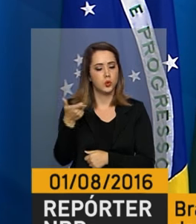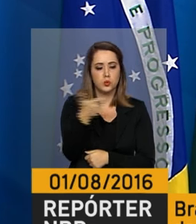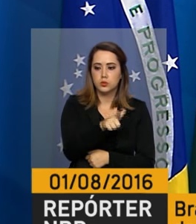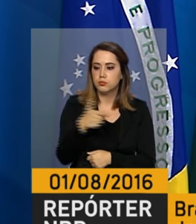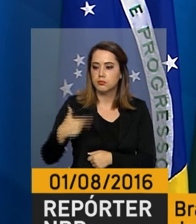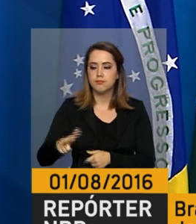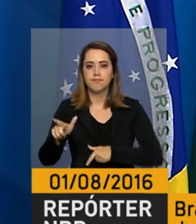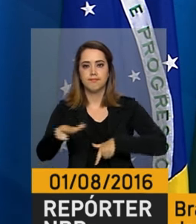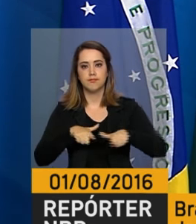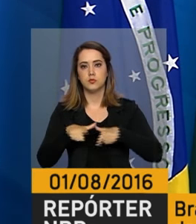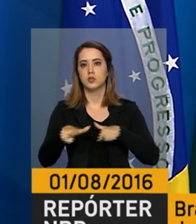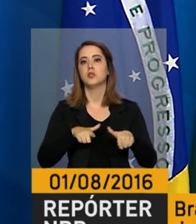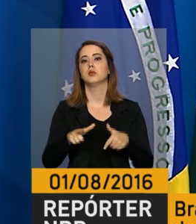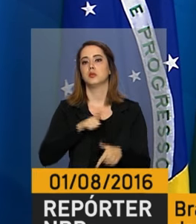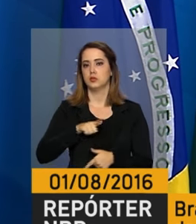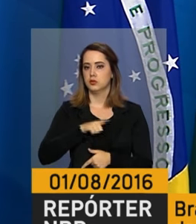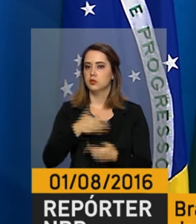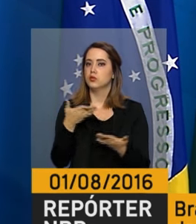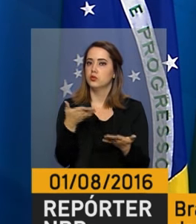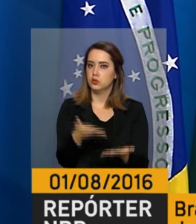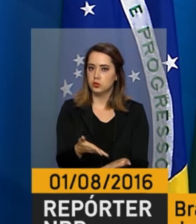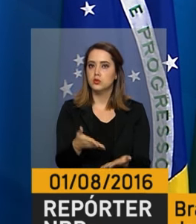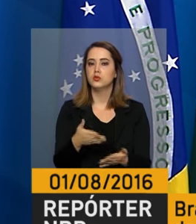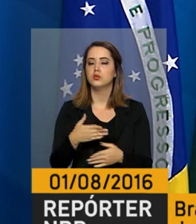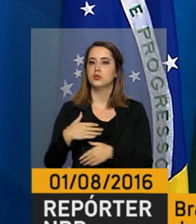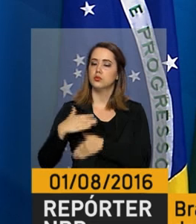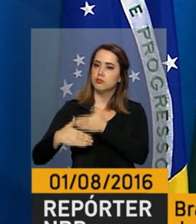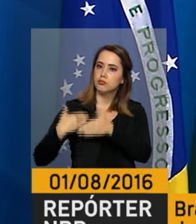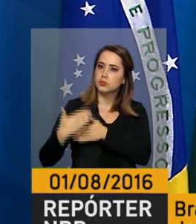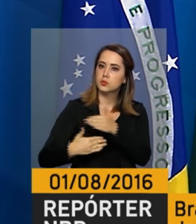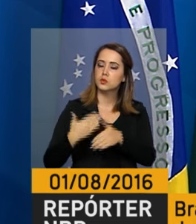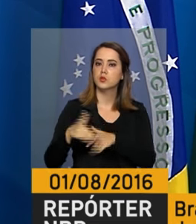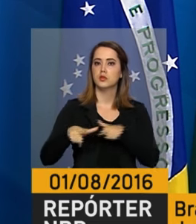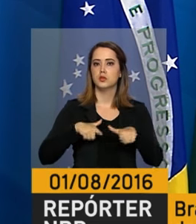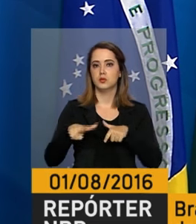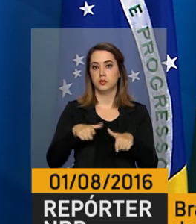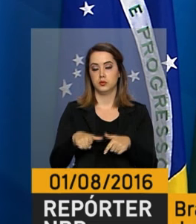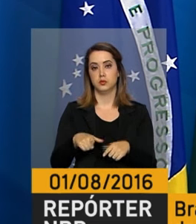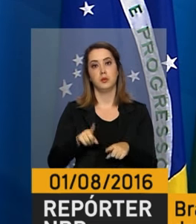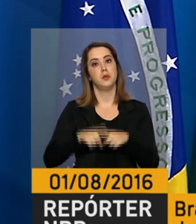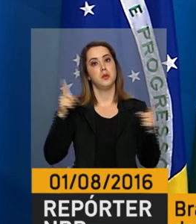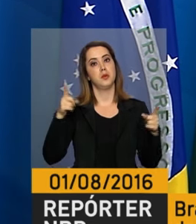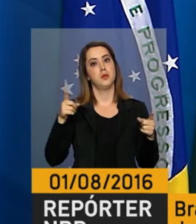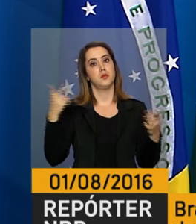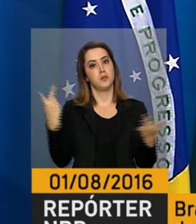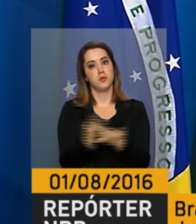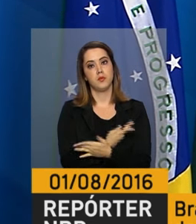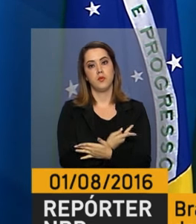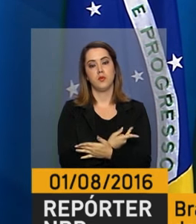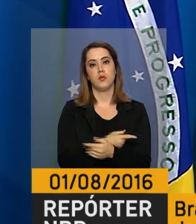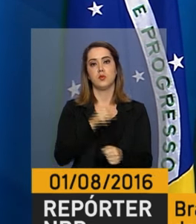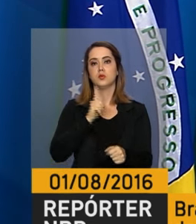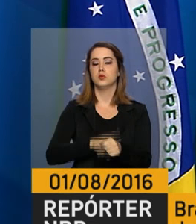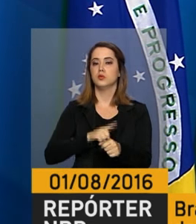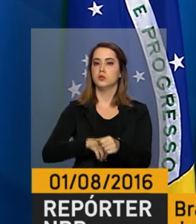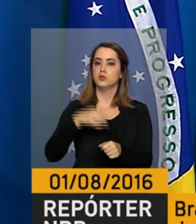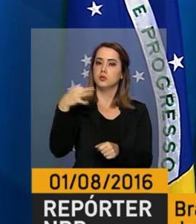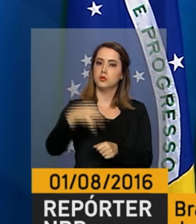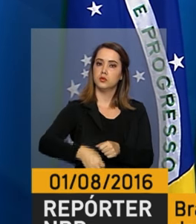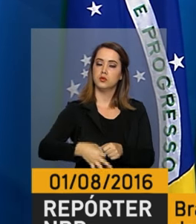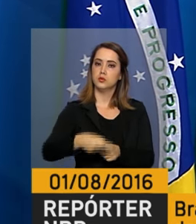atividade. Mas foi exata e precisamente no momento em que o Blairo Maggi chegou ao Ministério da